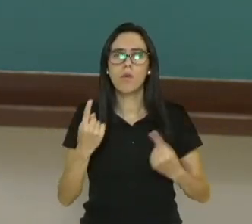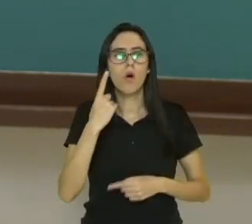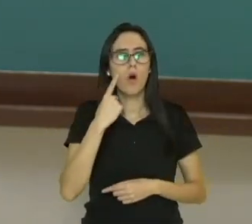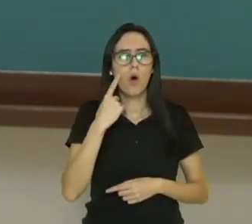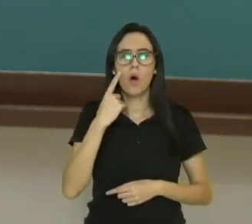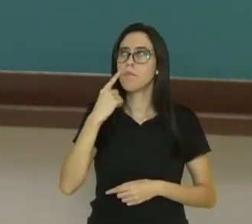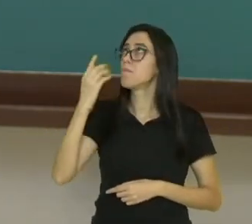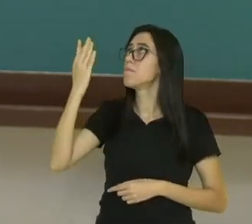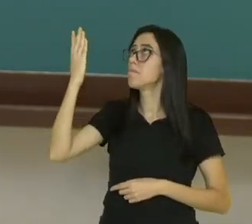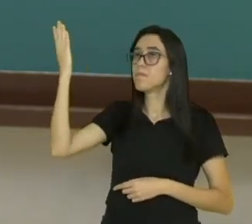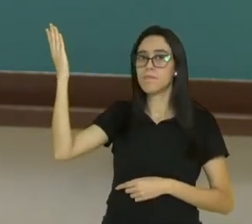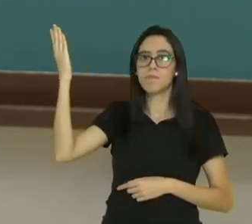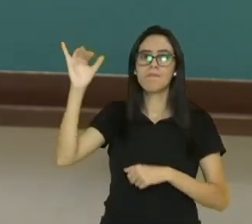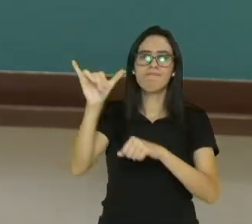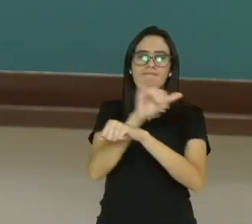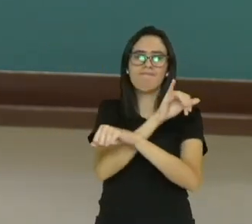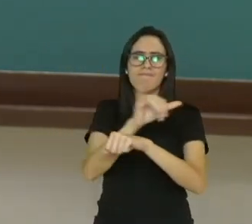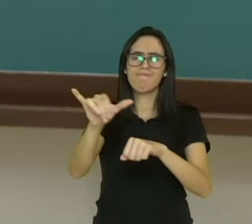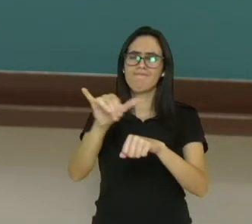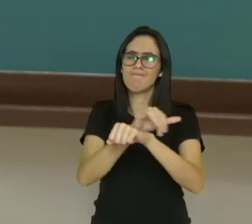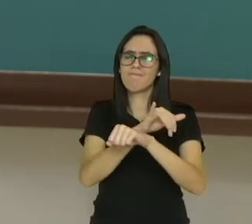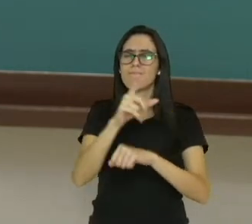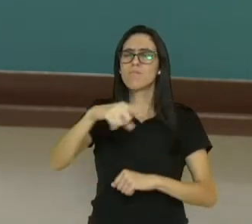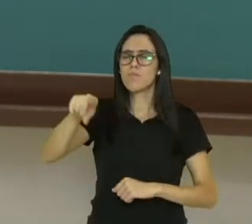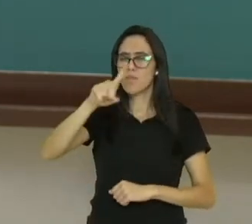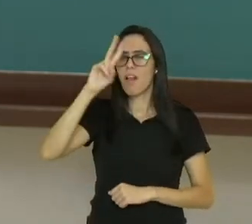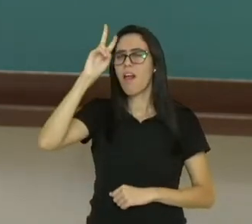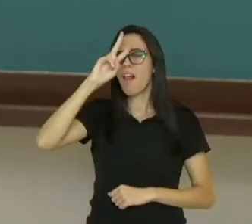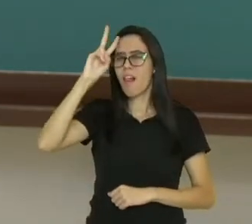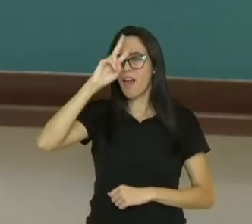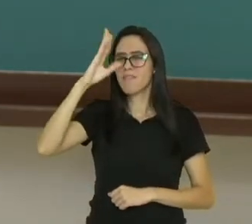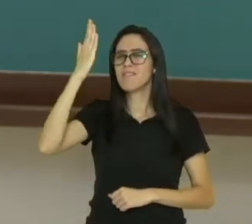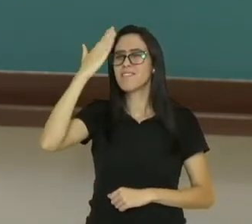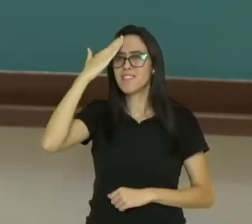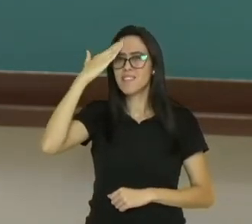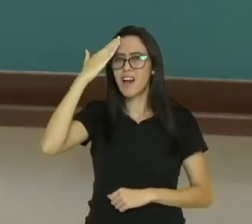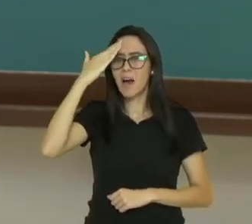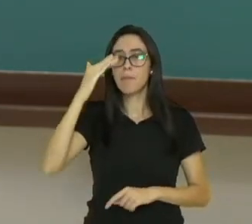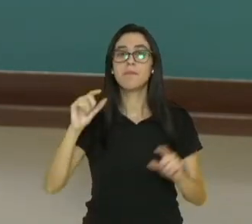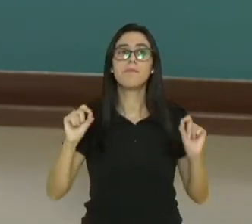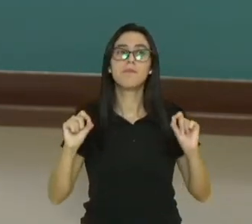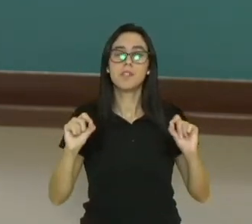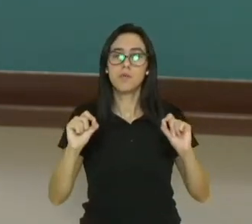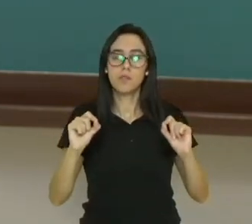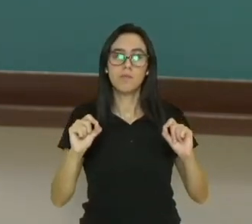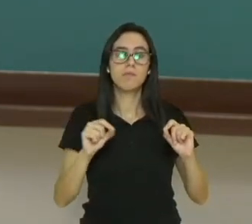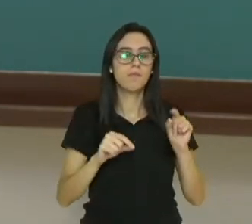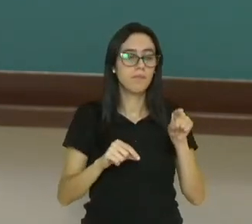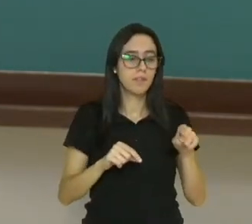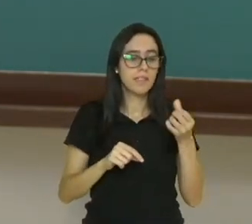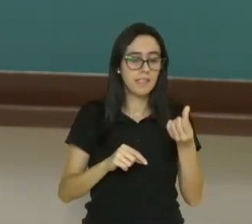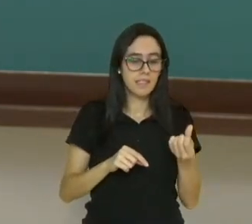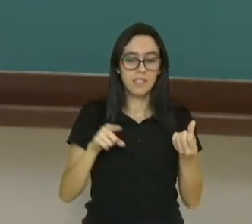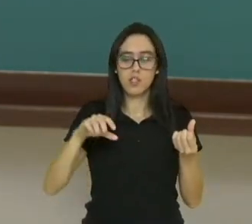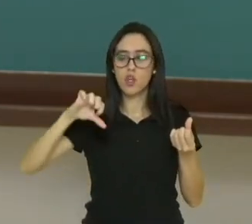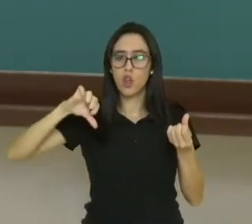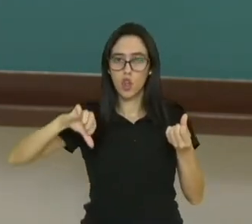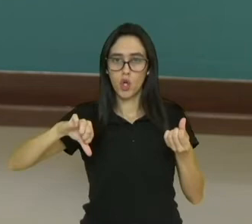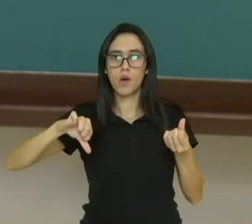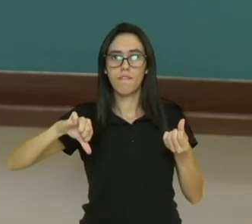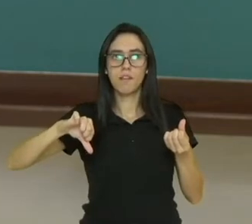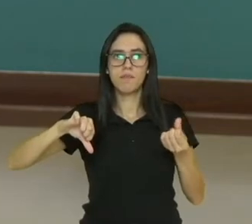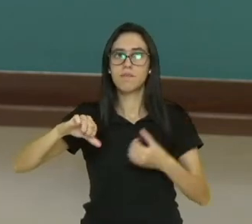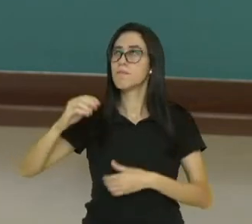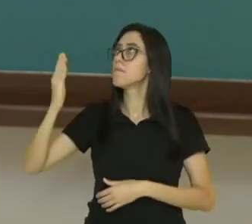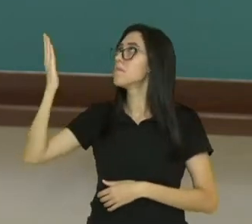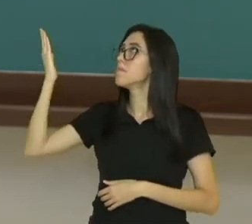direito de vocês está a técnica. Vocês lembram disso, né? Eu pego os dois números dos denominadores, 6 e 9,